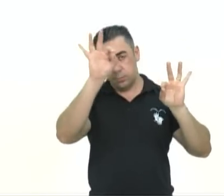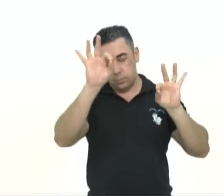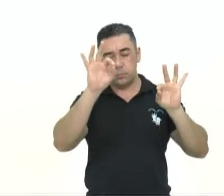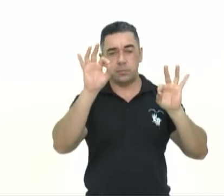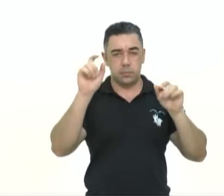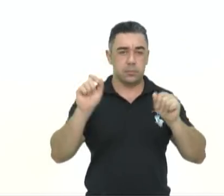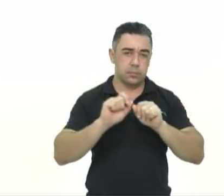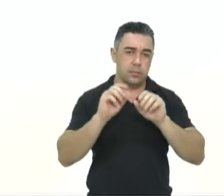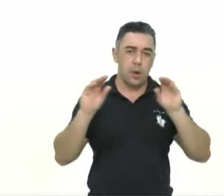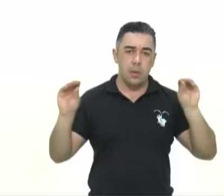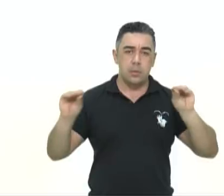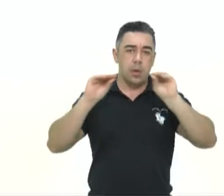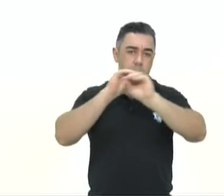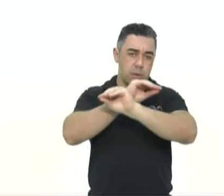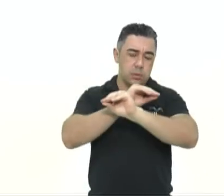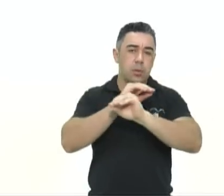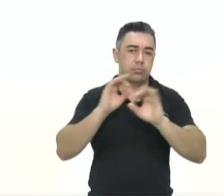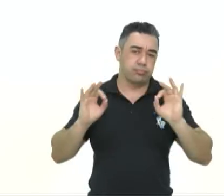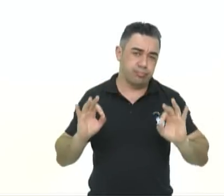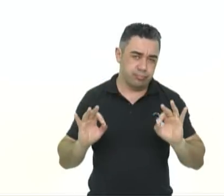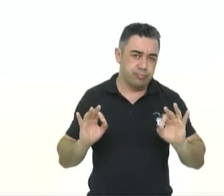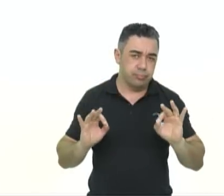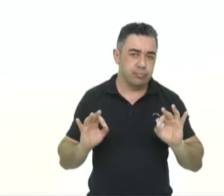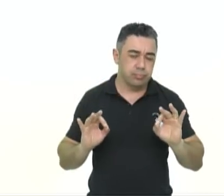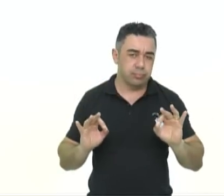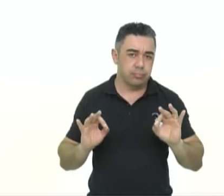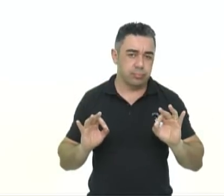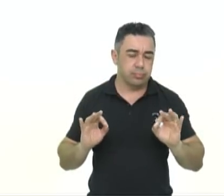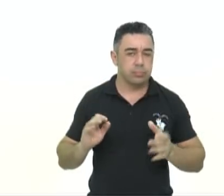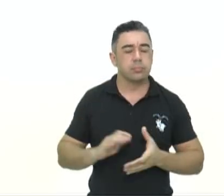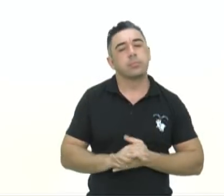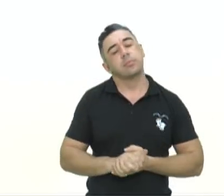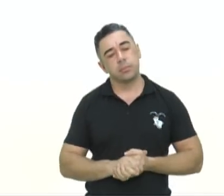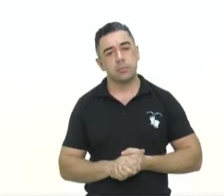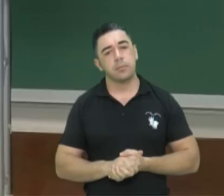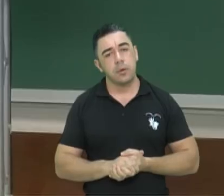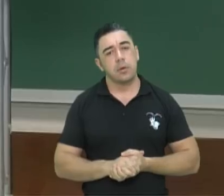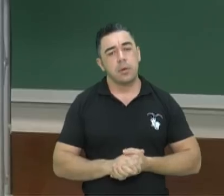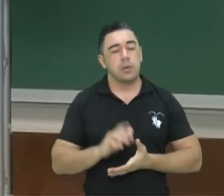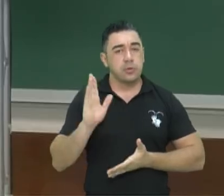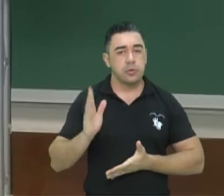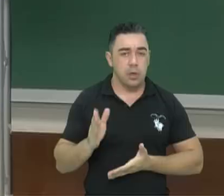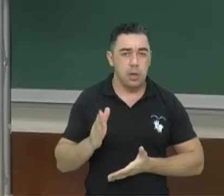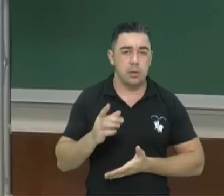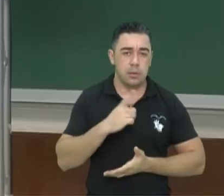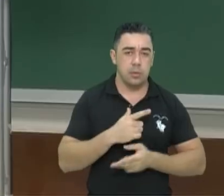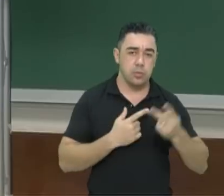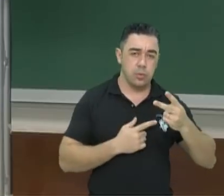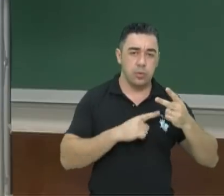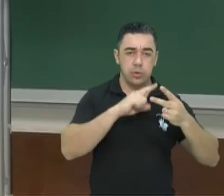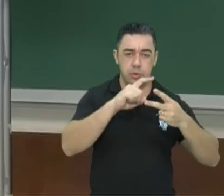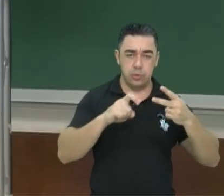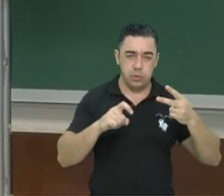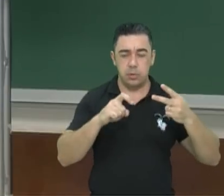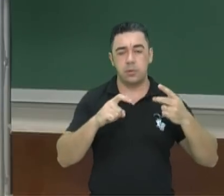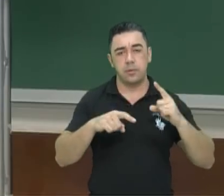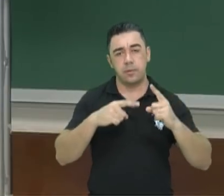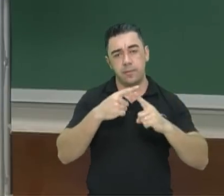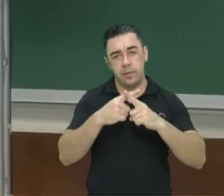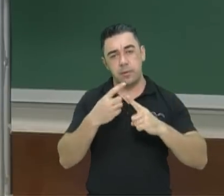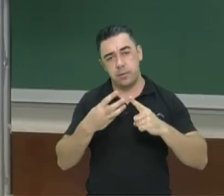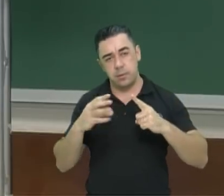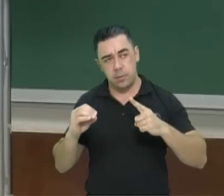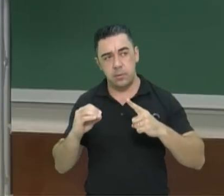a multiplicação, né? Dos meios pelos extremos. Eu tenho 2x vezes 30 igual